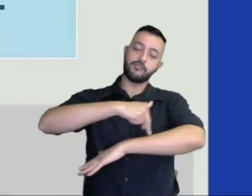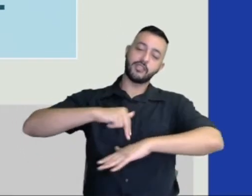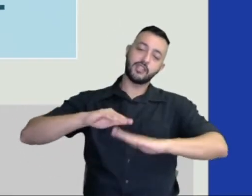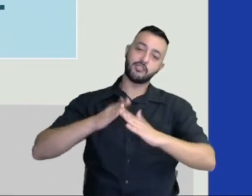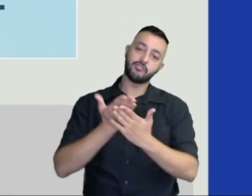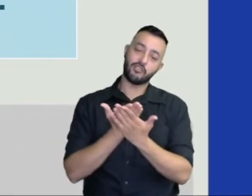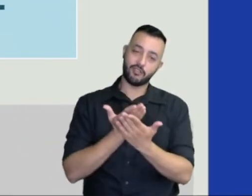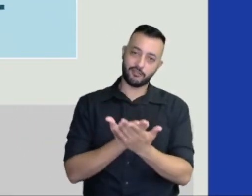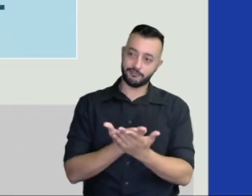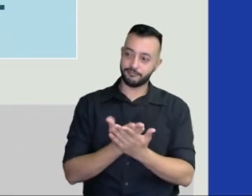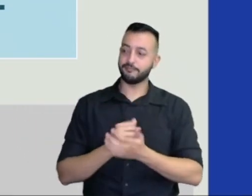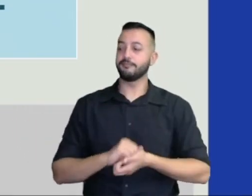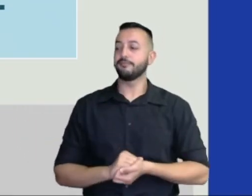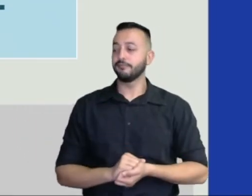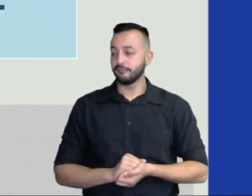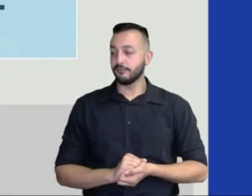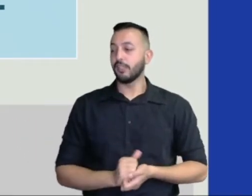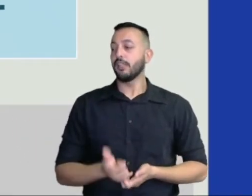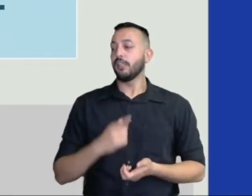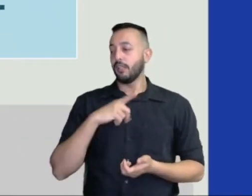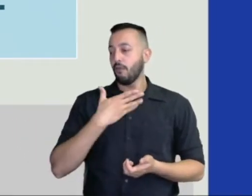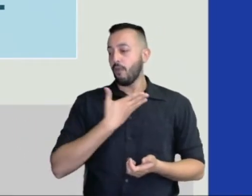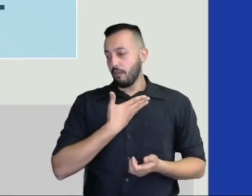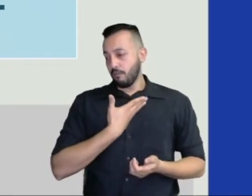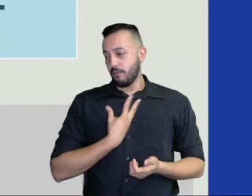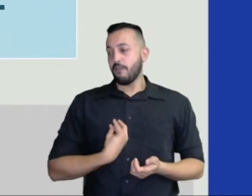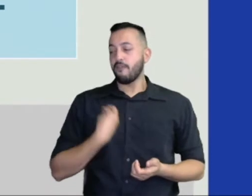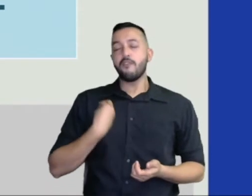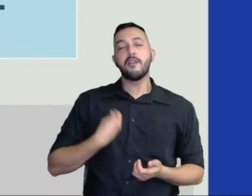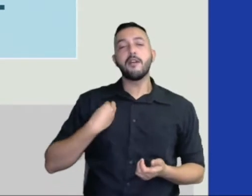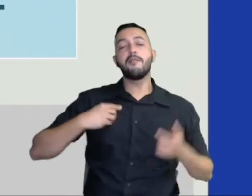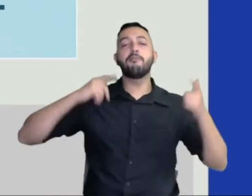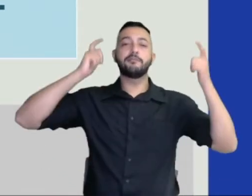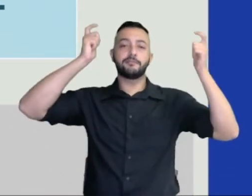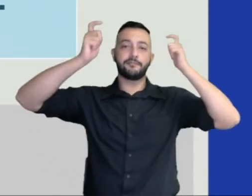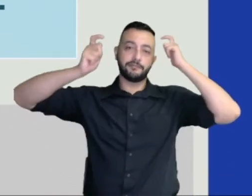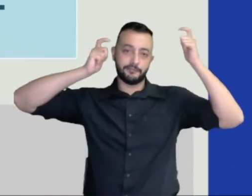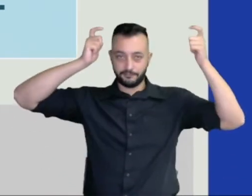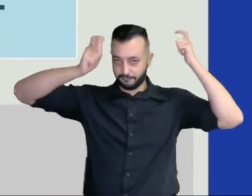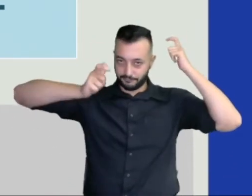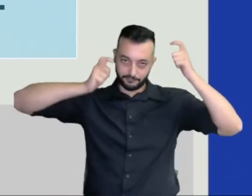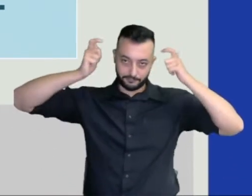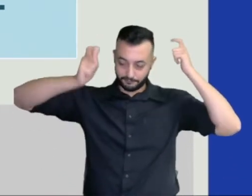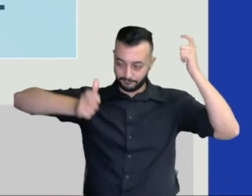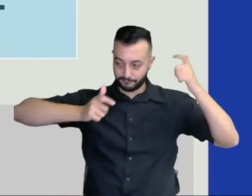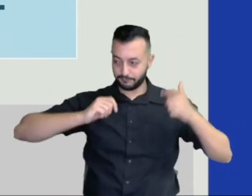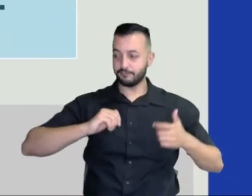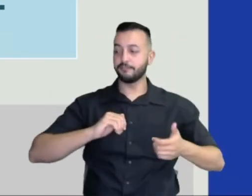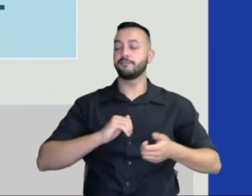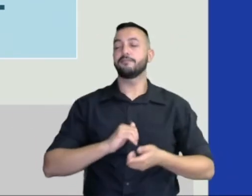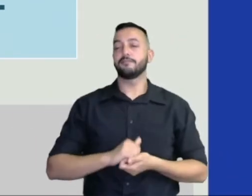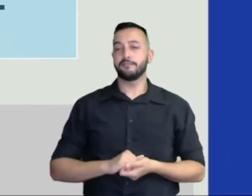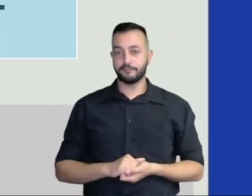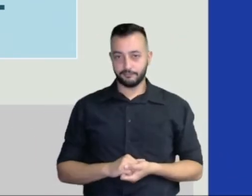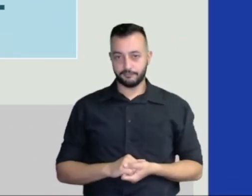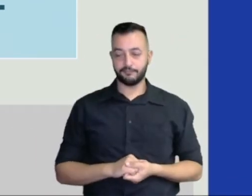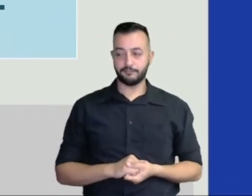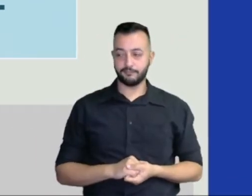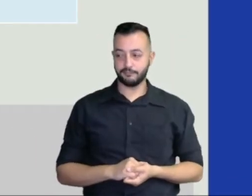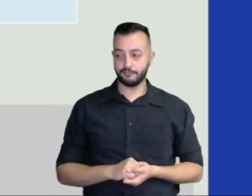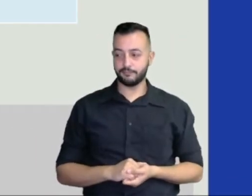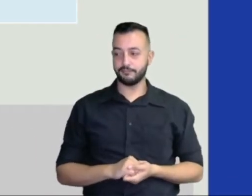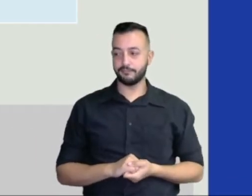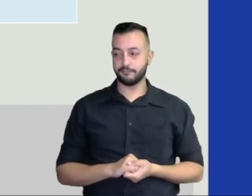um desfile na escola. Tenho um amigo que vive em México. Tenho um amigo que vive no